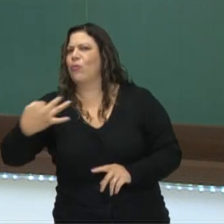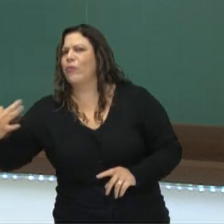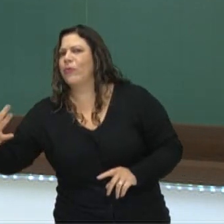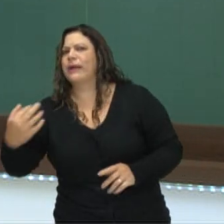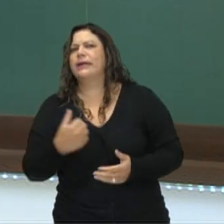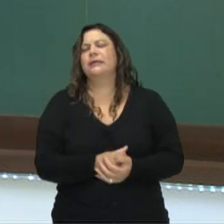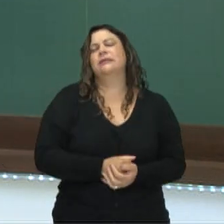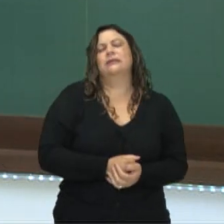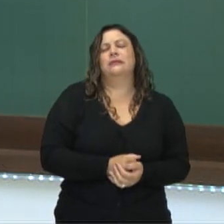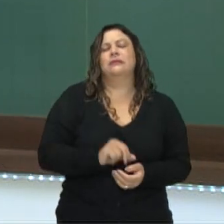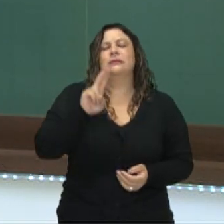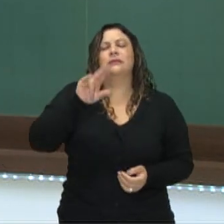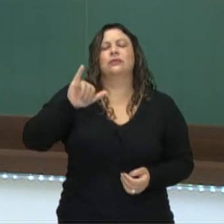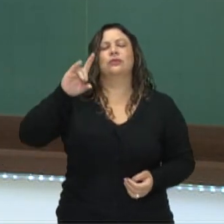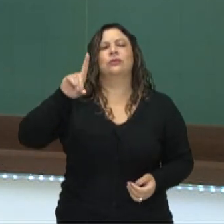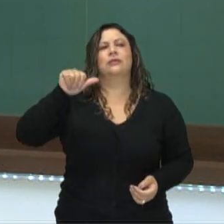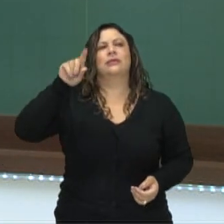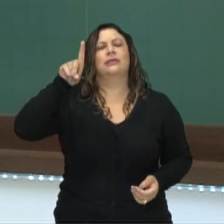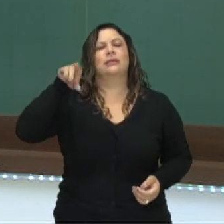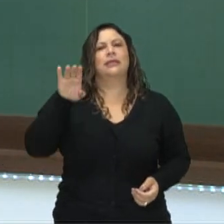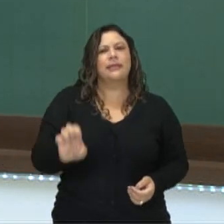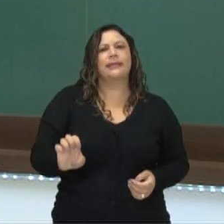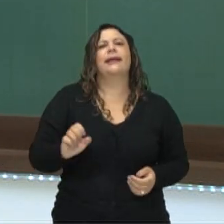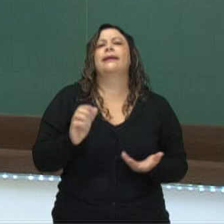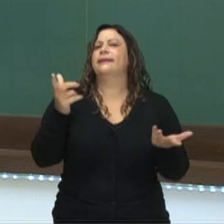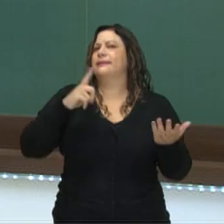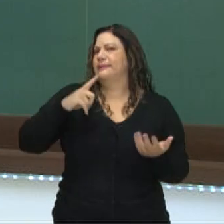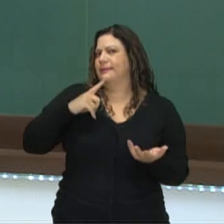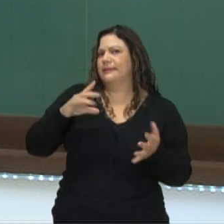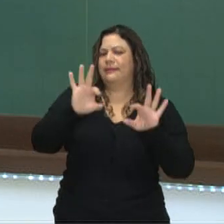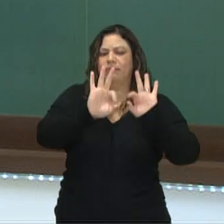unidades aparecem, né, nesse percurso, nessa distância.